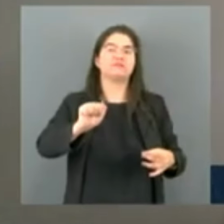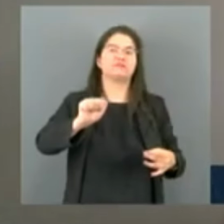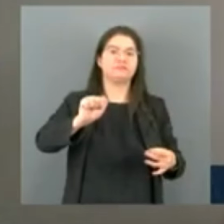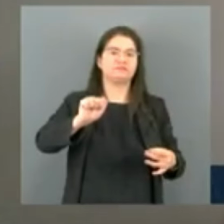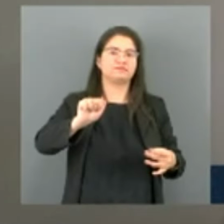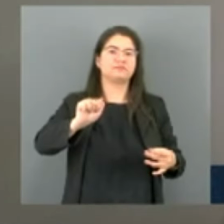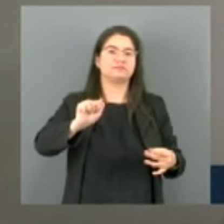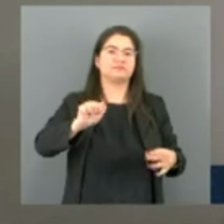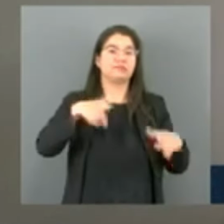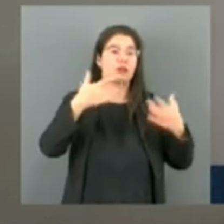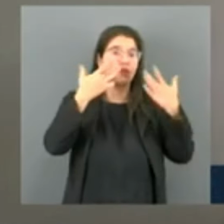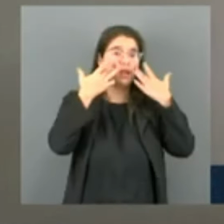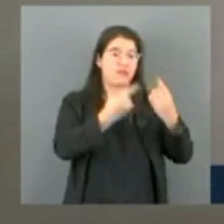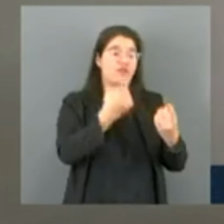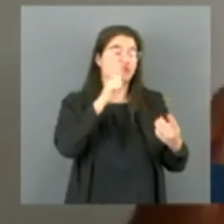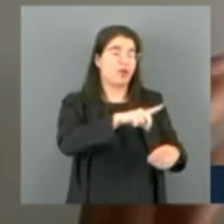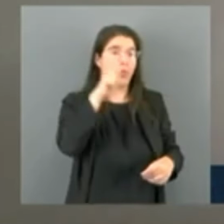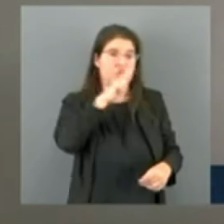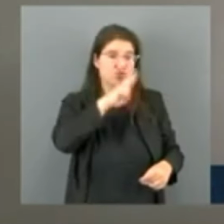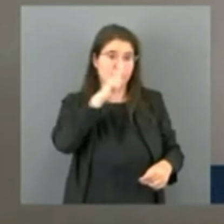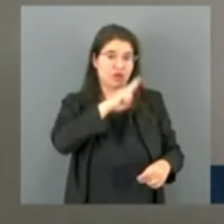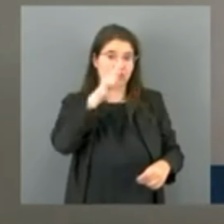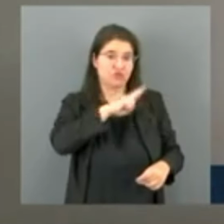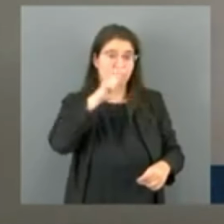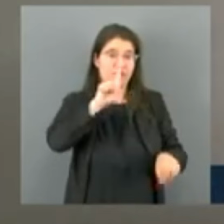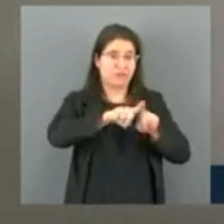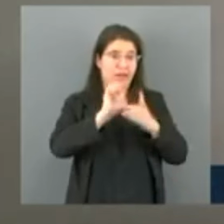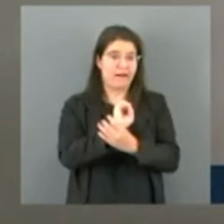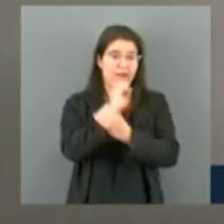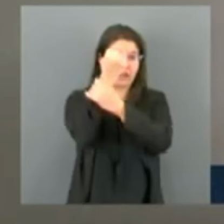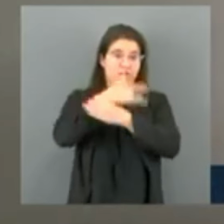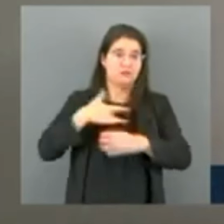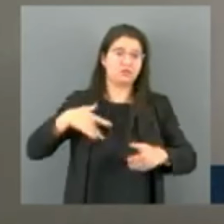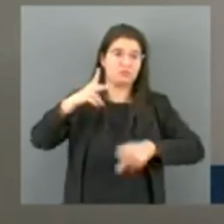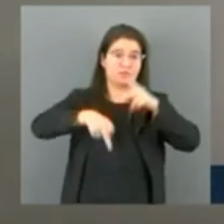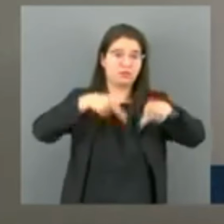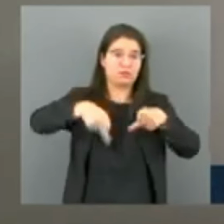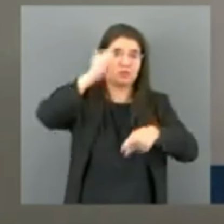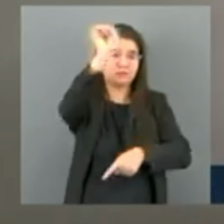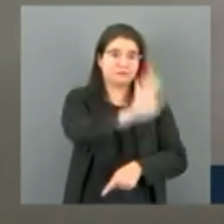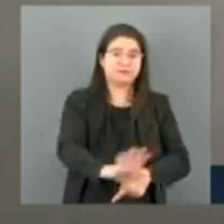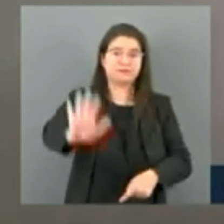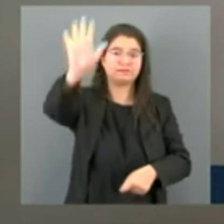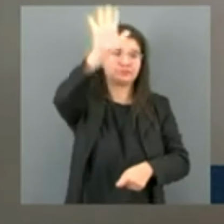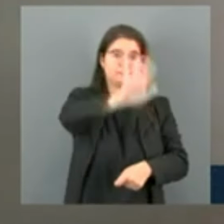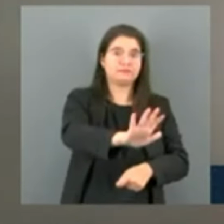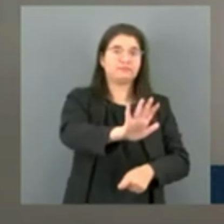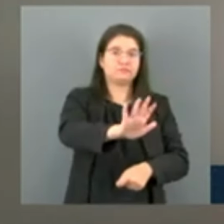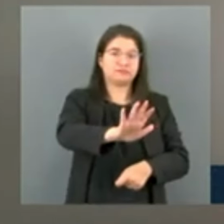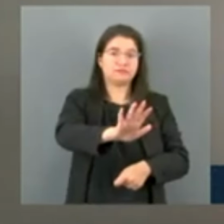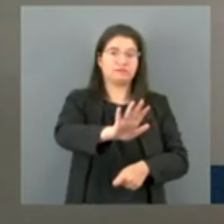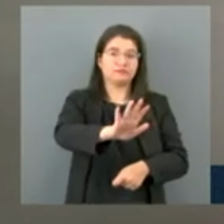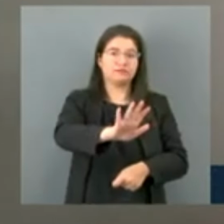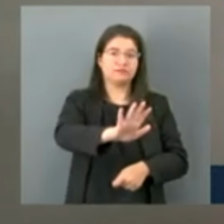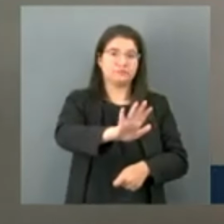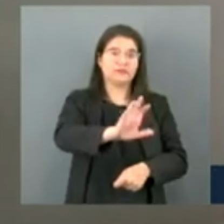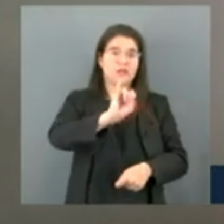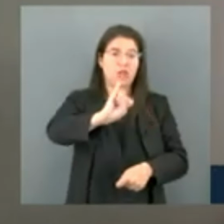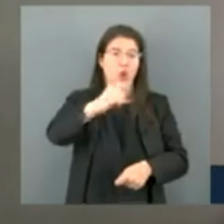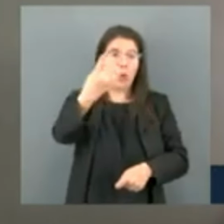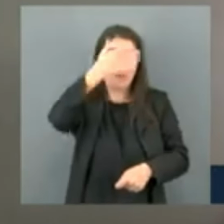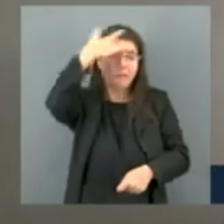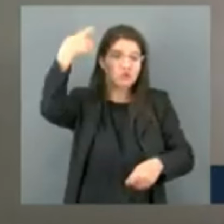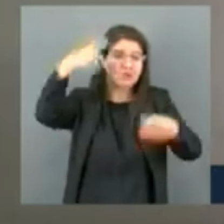Eu vejo isso de forma urgente para garantir a saúde da população em geral, né? Se for uma pessoa lá prejudicada,